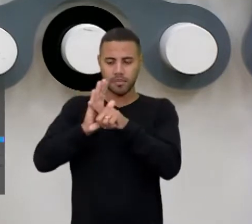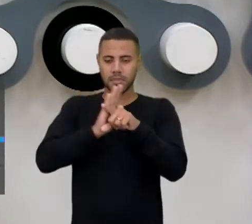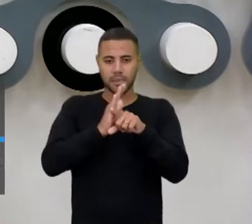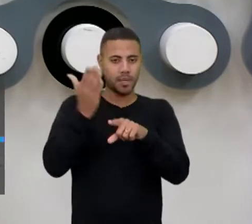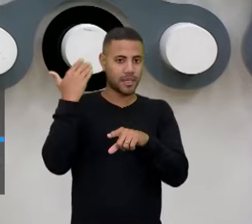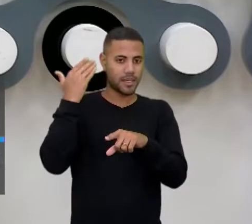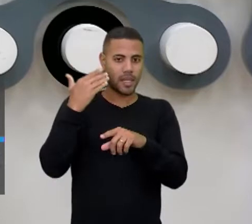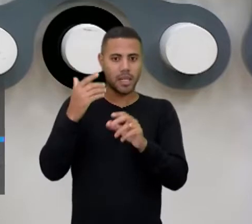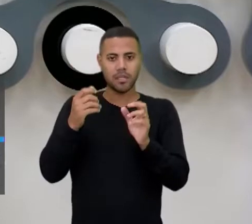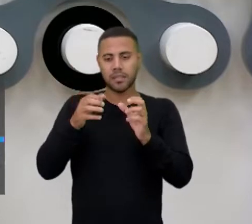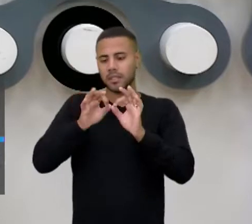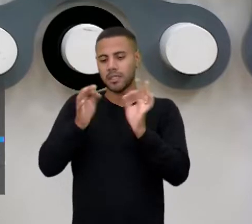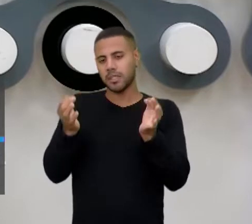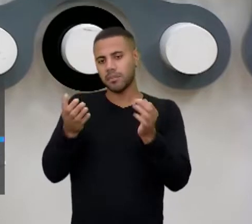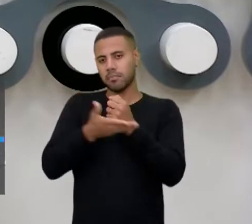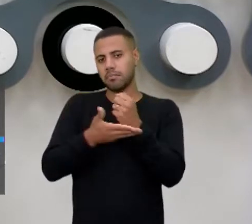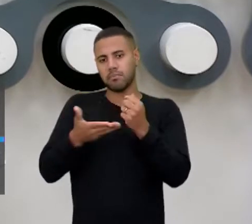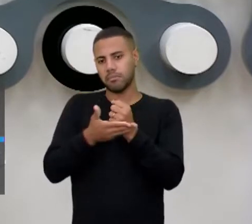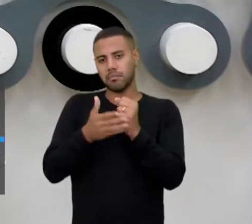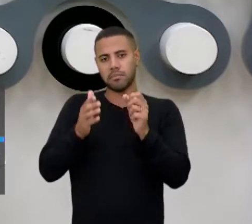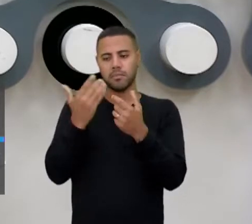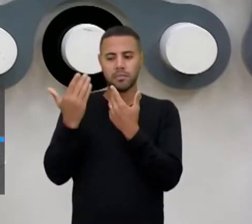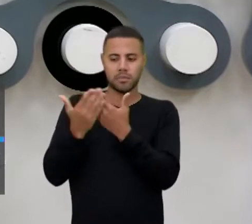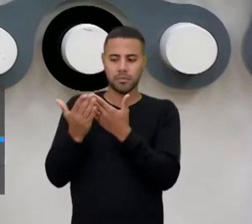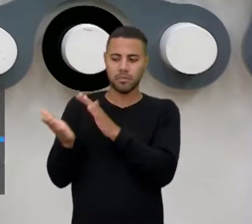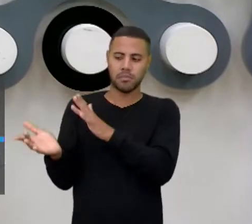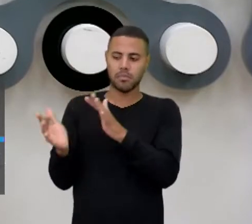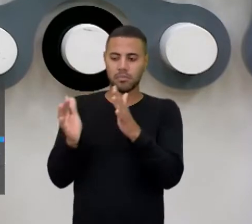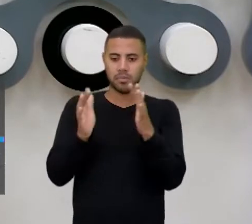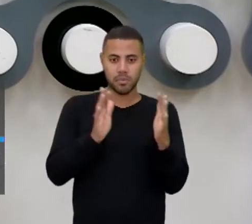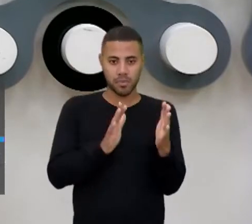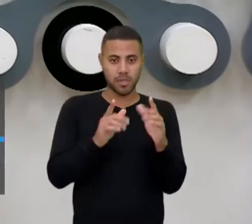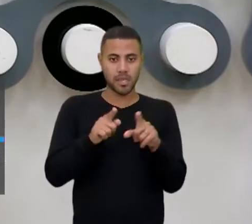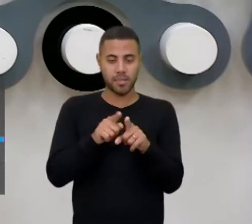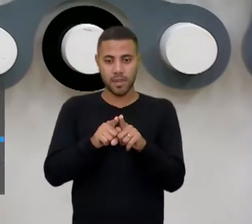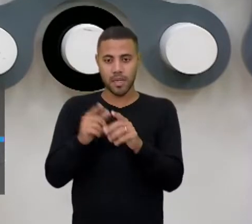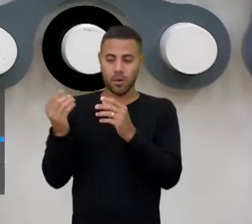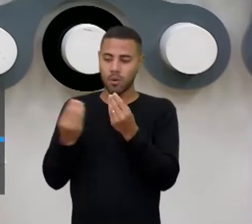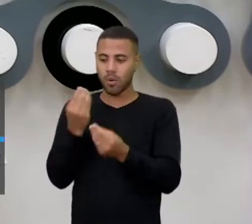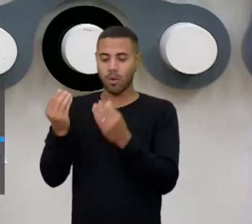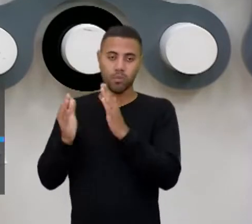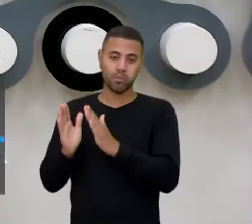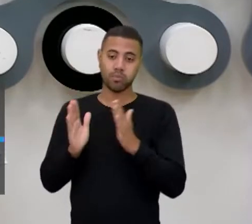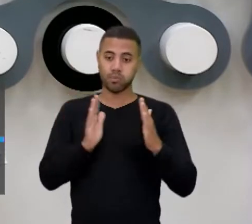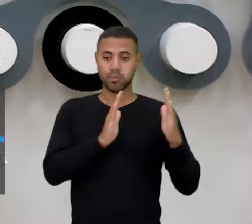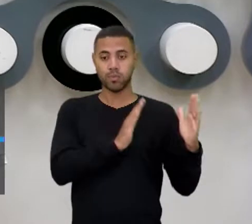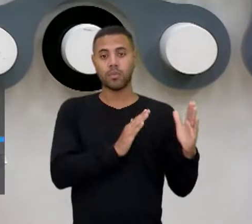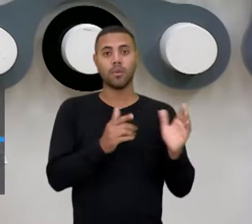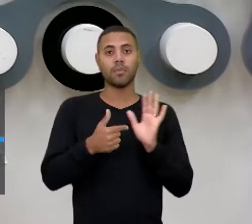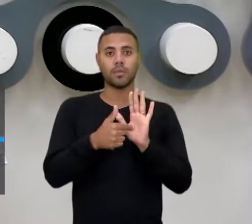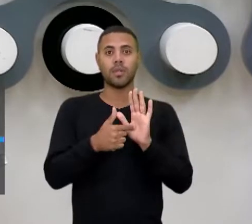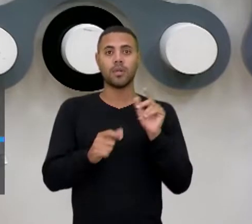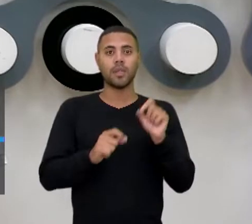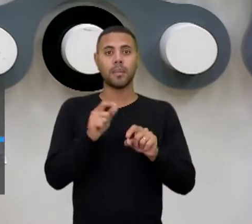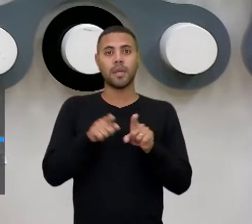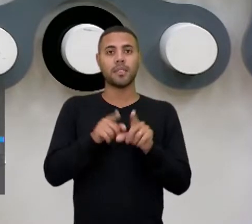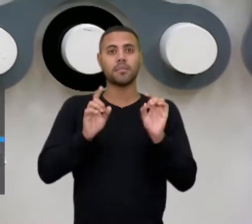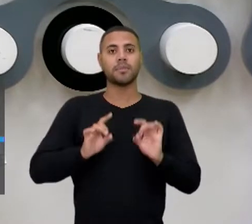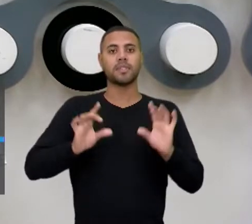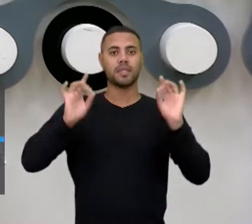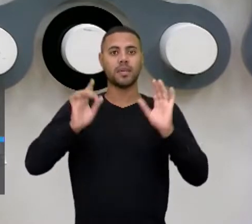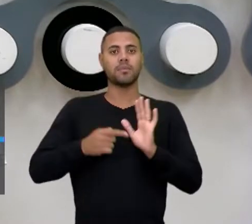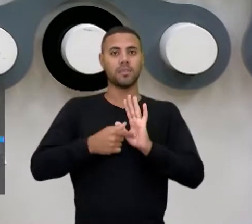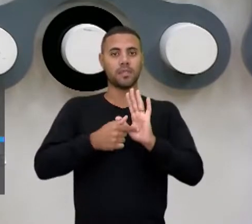forma superficial durante a trajetória, né, durante as etapas. Então eu trouxe alguém especial também para